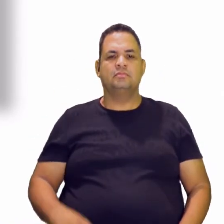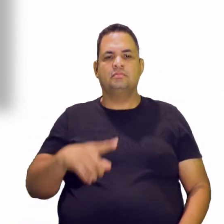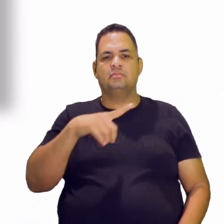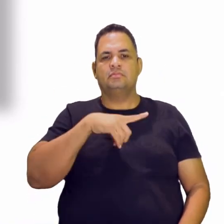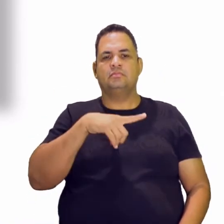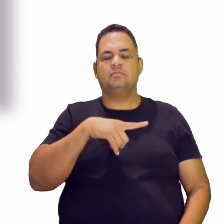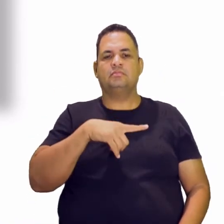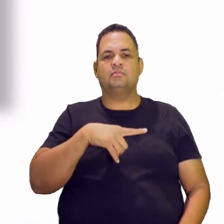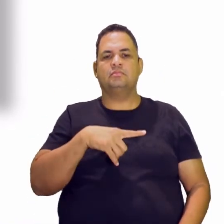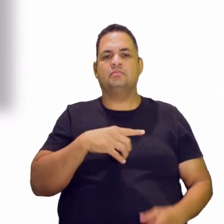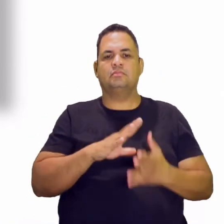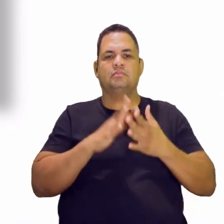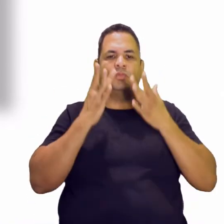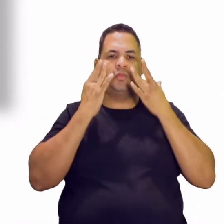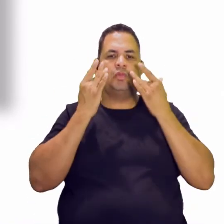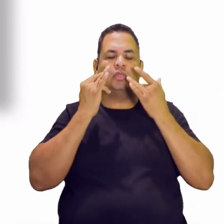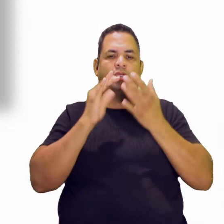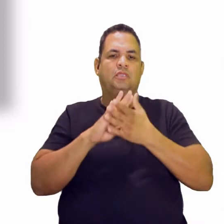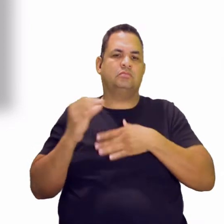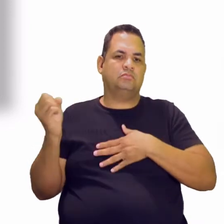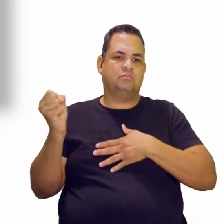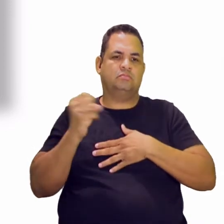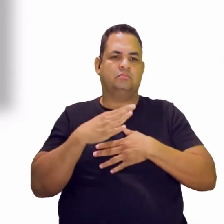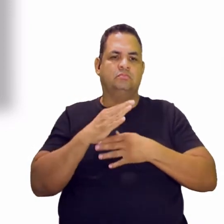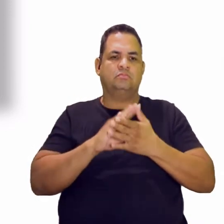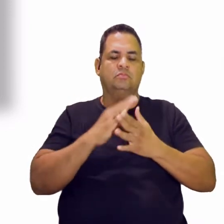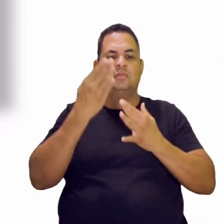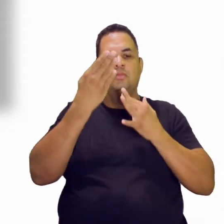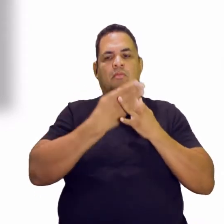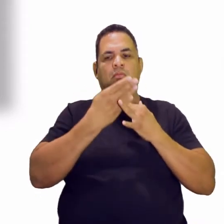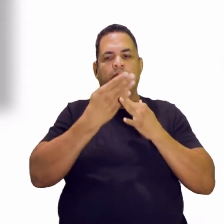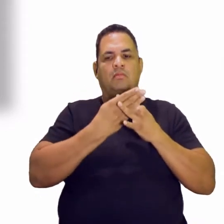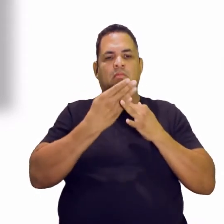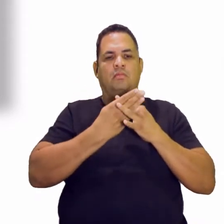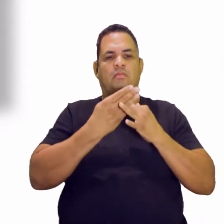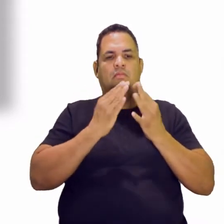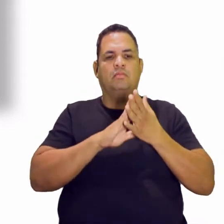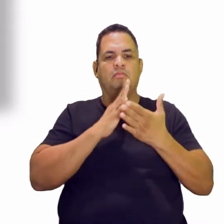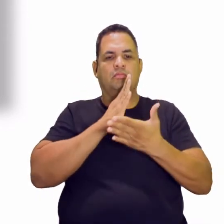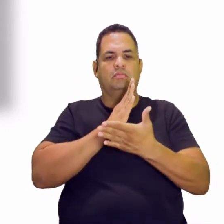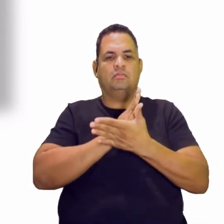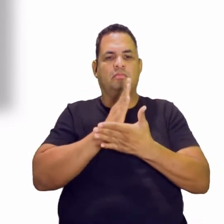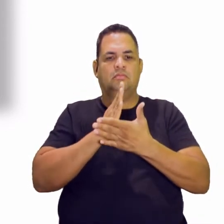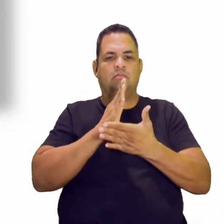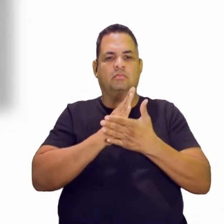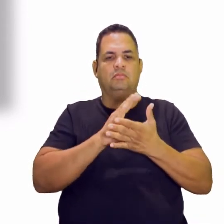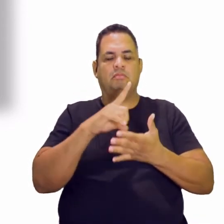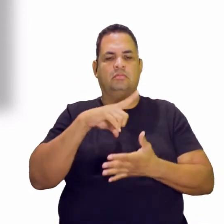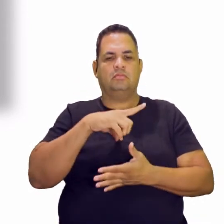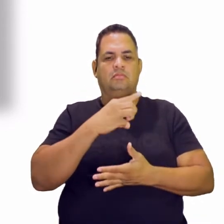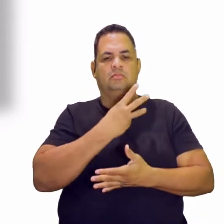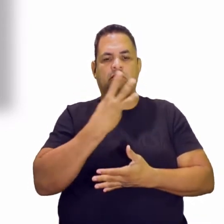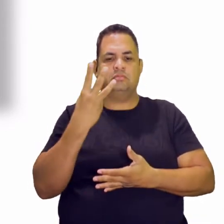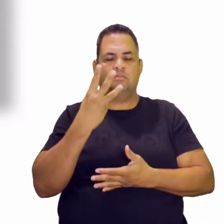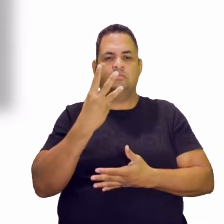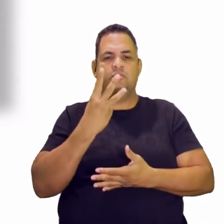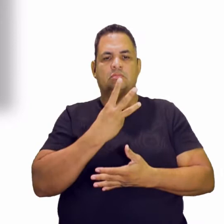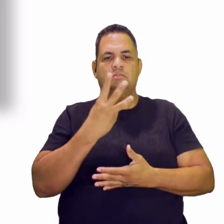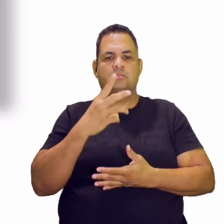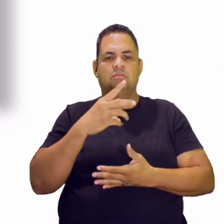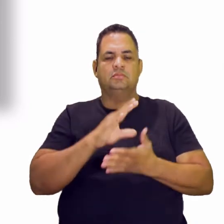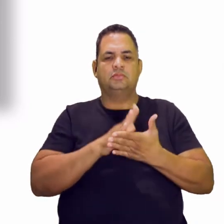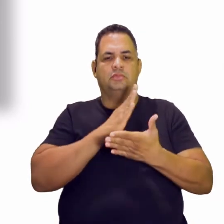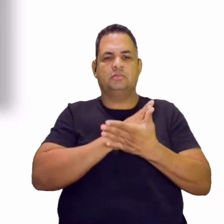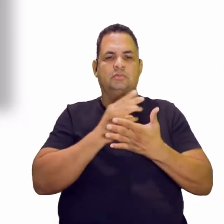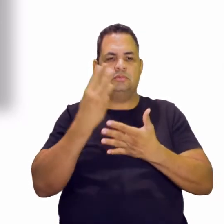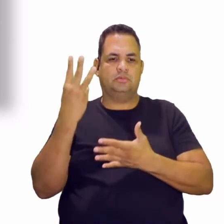Teatro moderno, como o barroco, houve então divisão da obra em 3 atos, então já